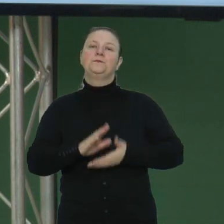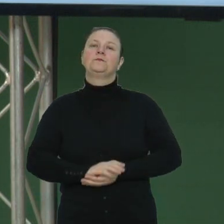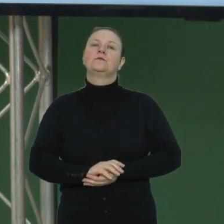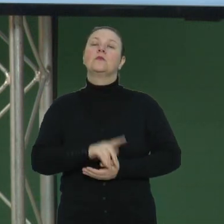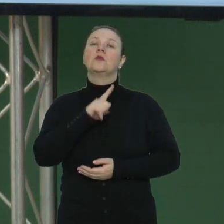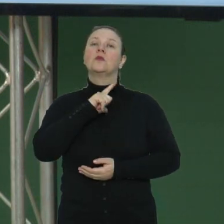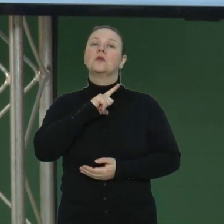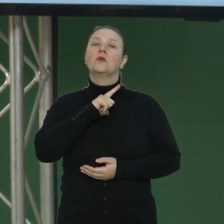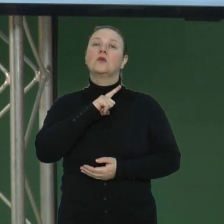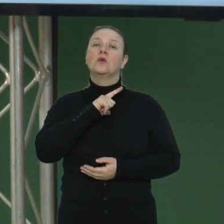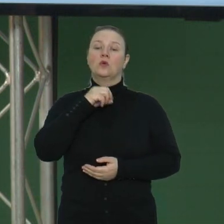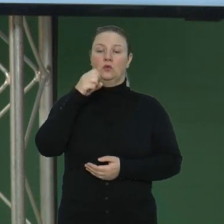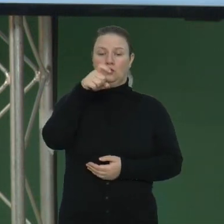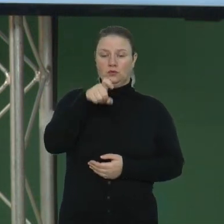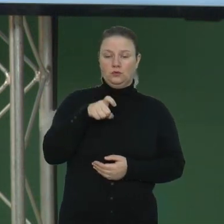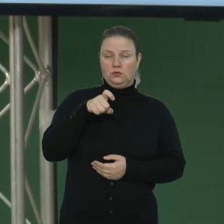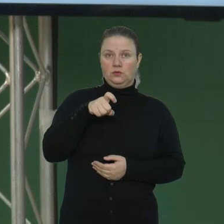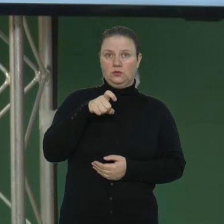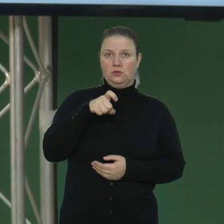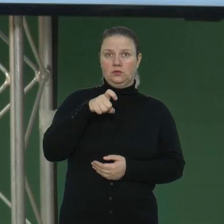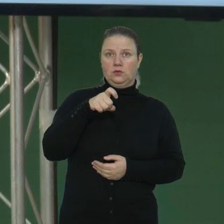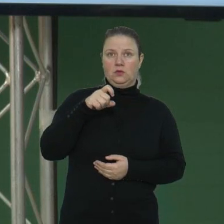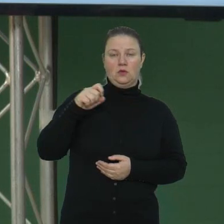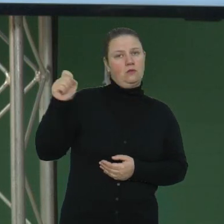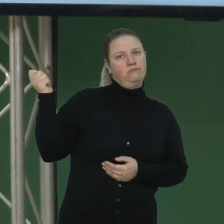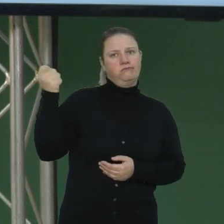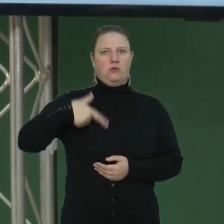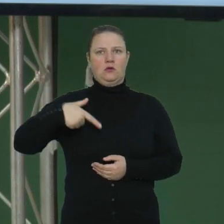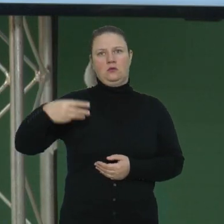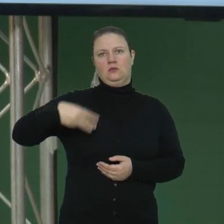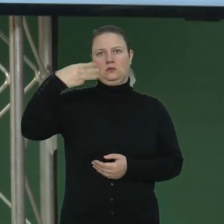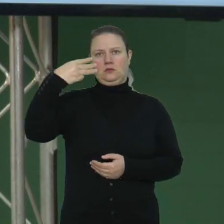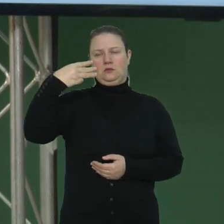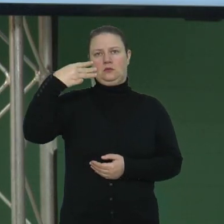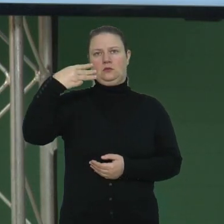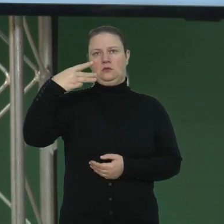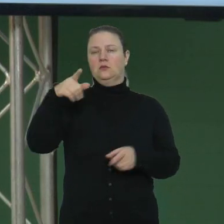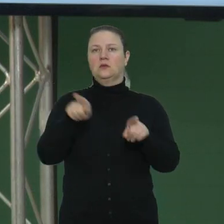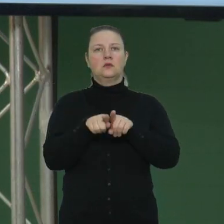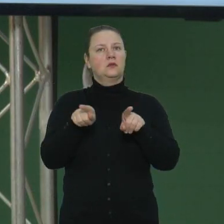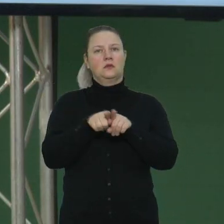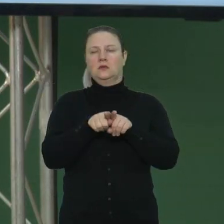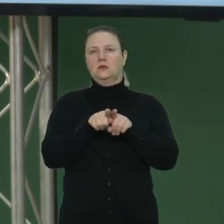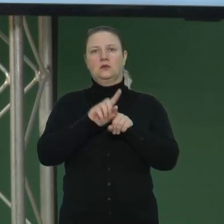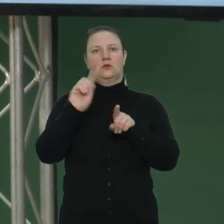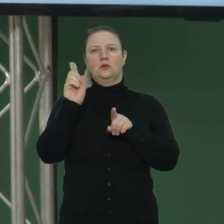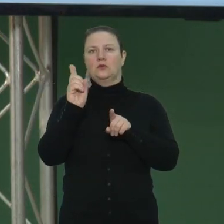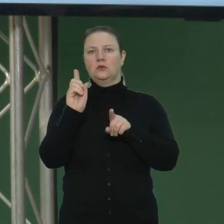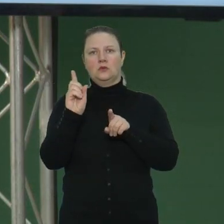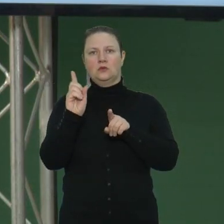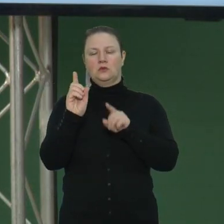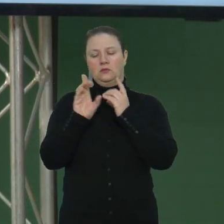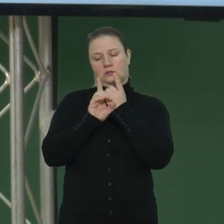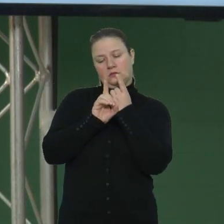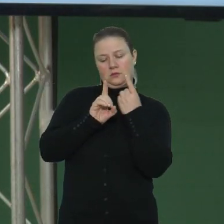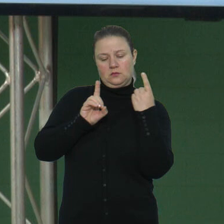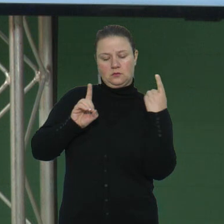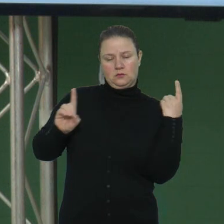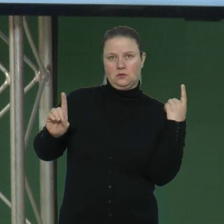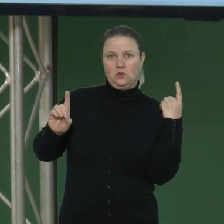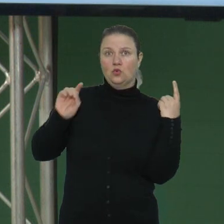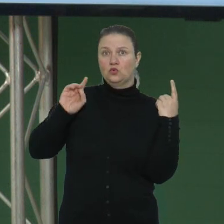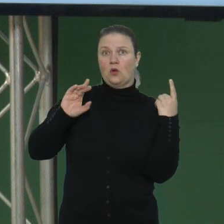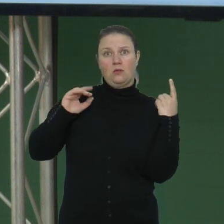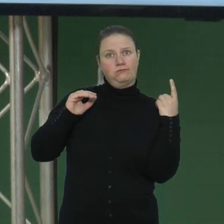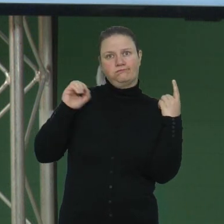quê? Maior do que 3. Como ele é somente maior, o 3 também não está entrando nessa distância, somente